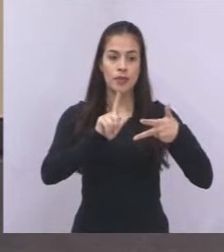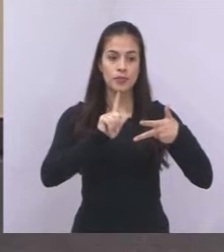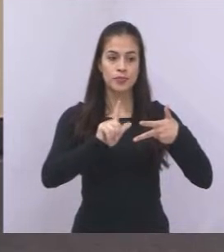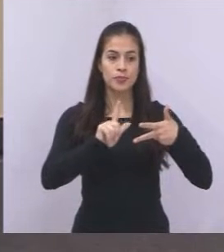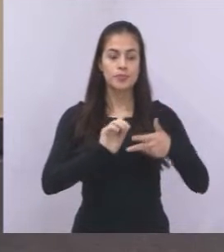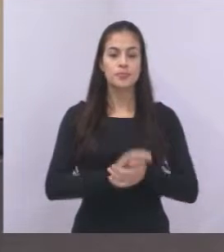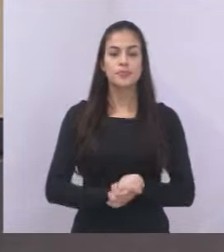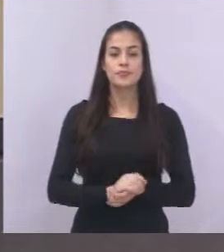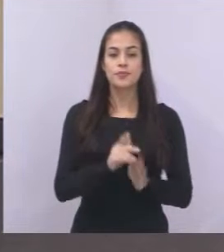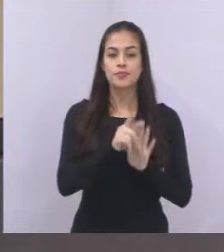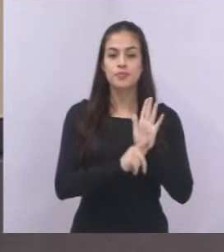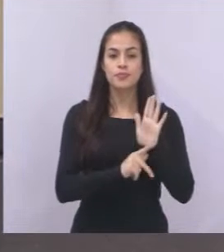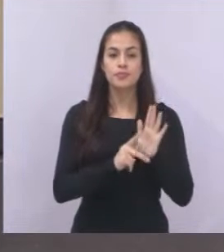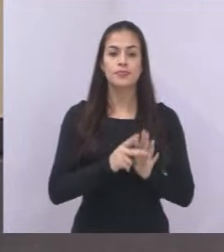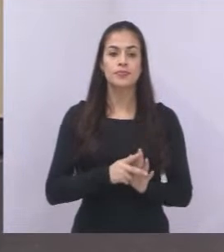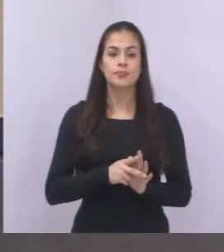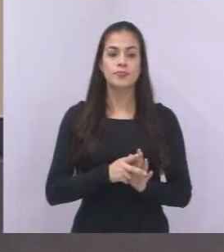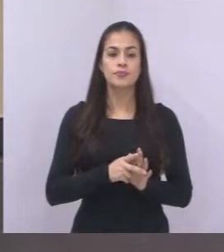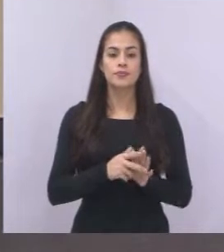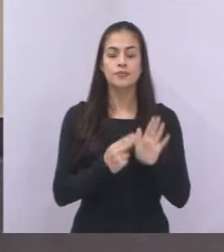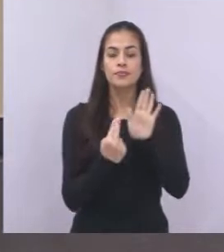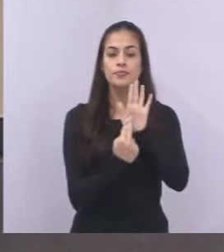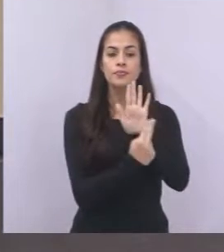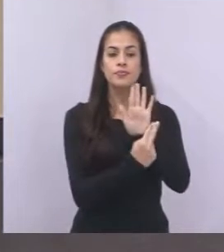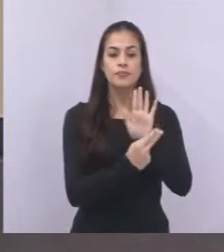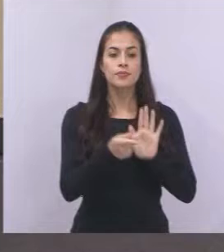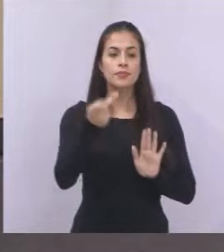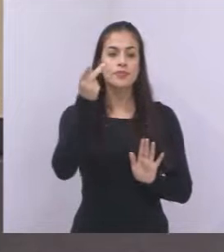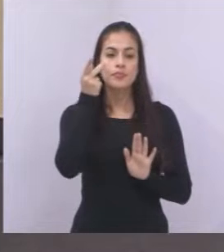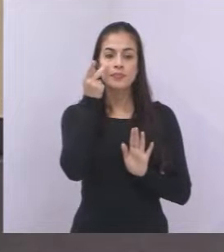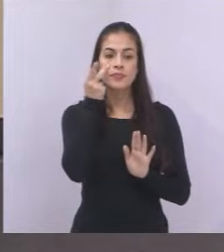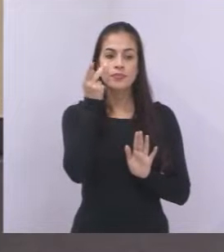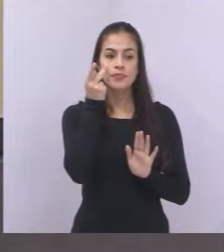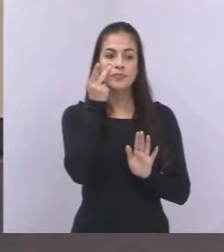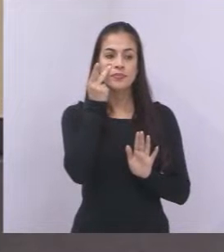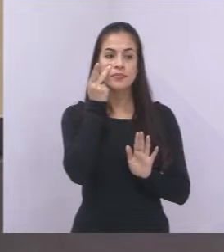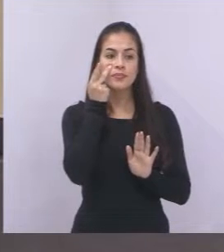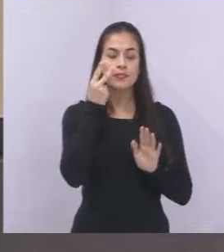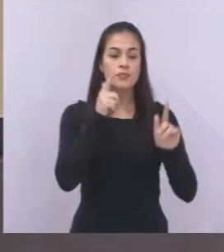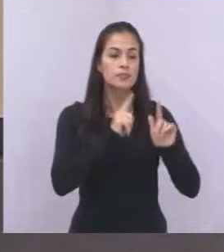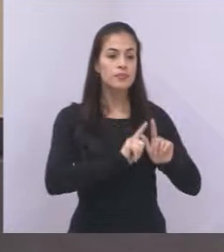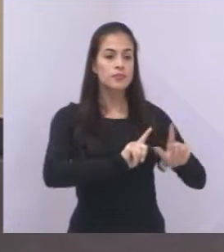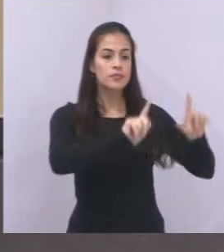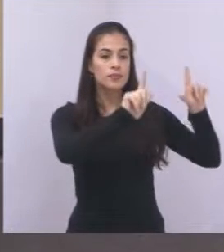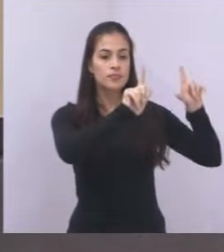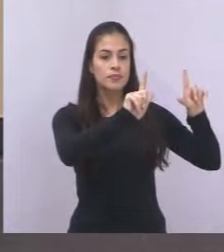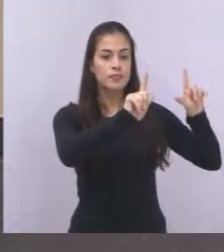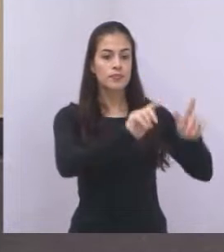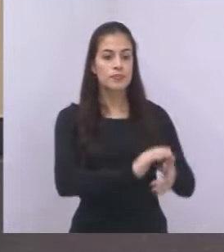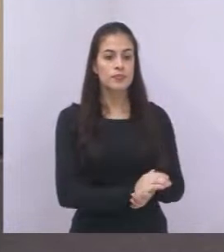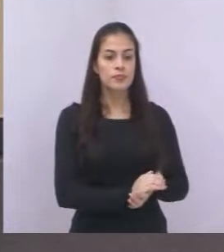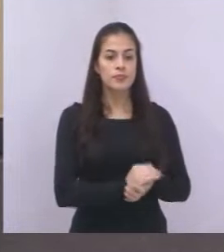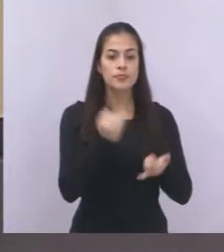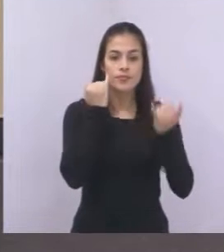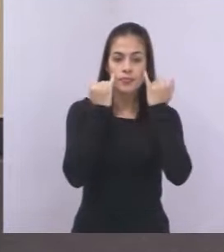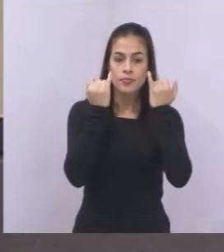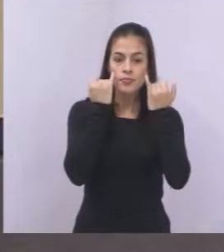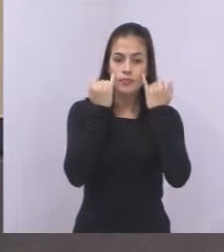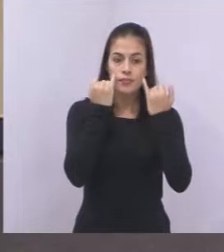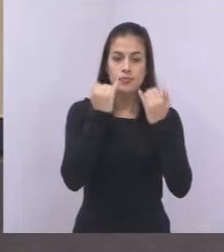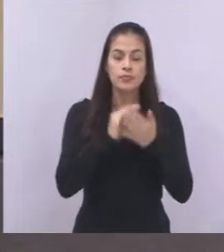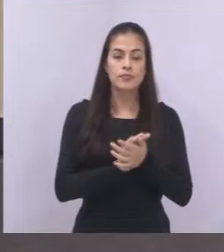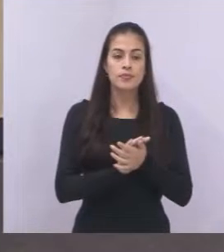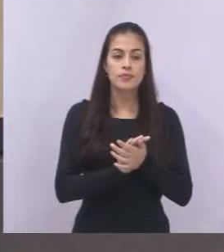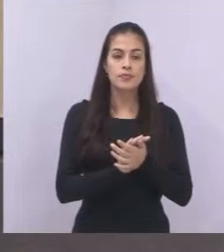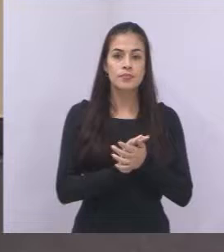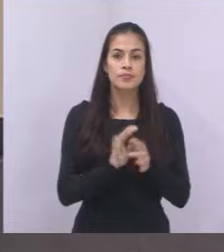Paulinho do Esporte. Assunto, dispõe sobre a fixação de cartazes informativos sobre o estabelecimento de prioridade